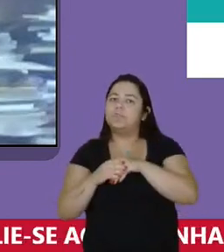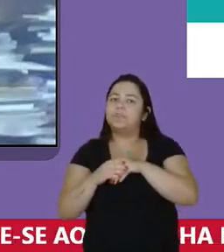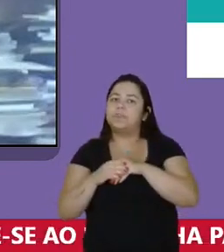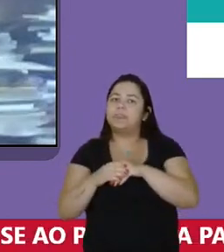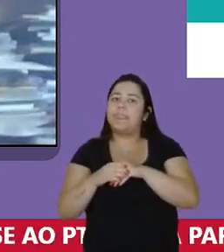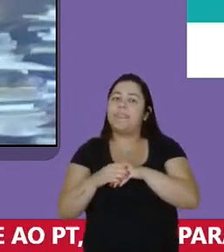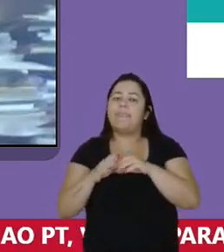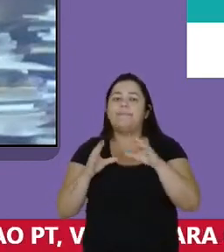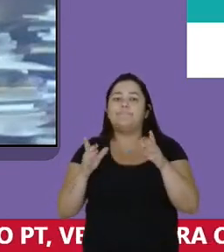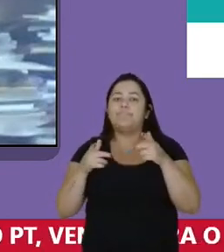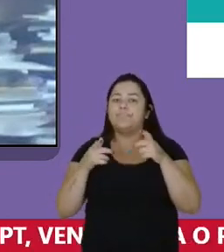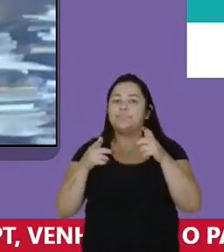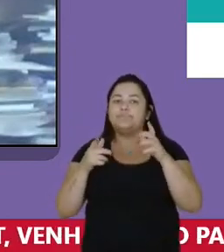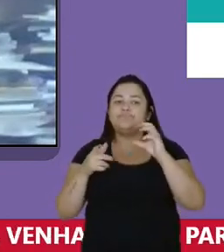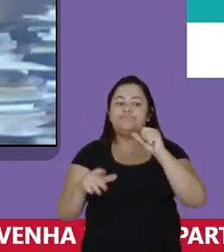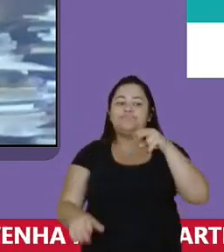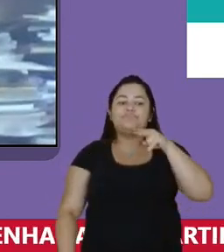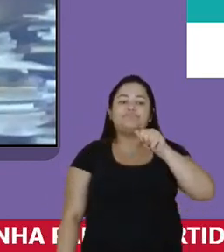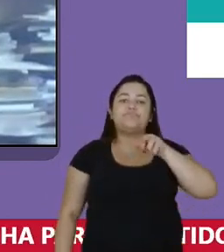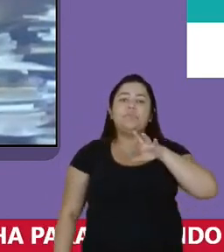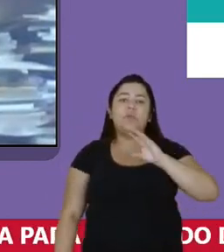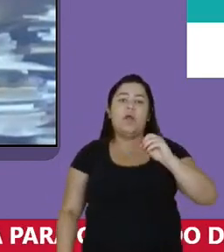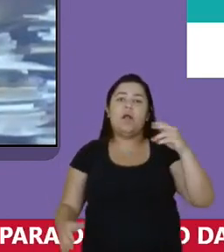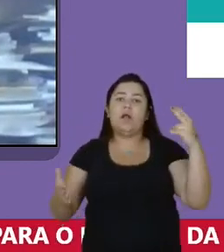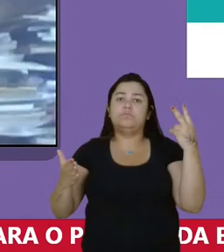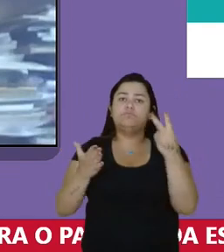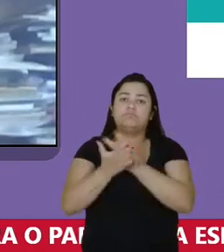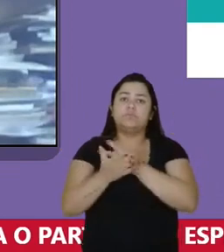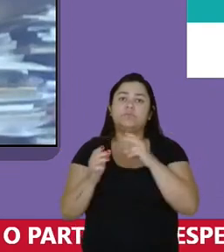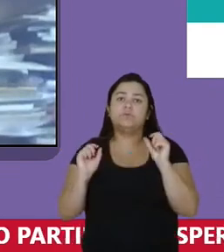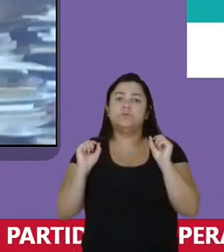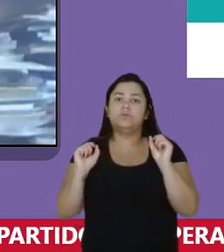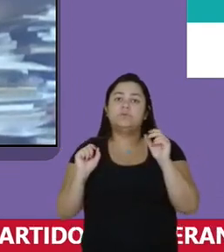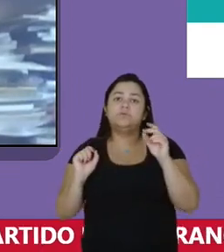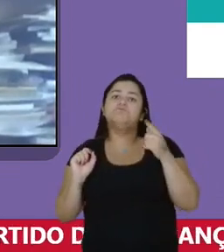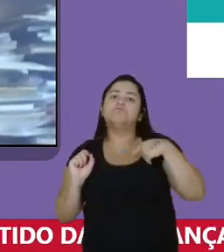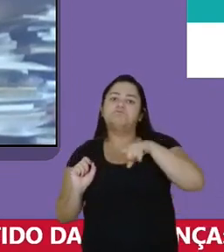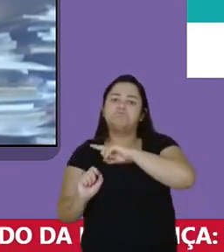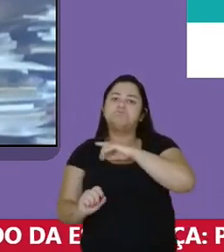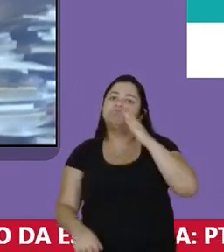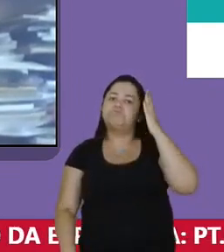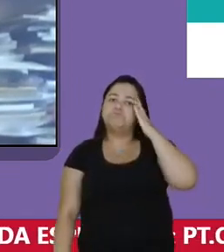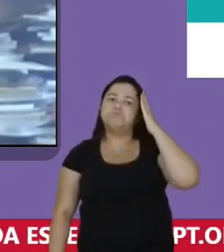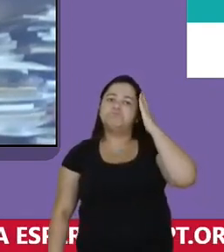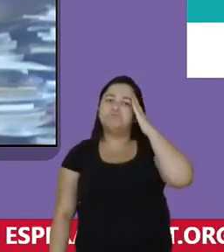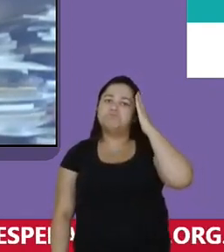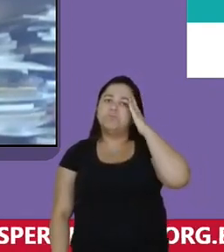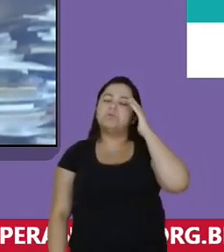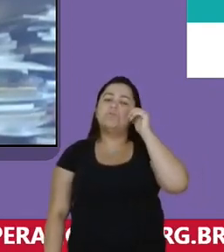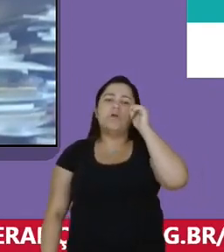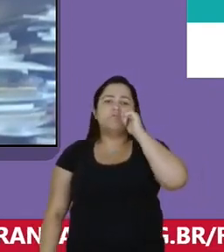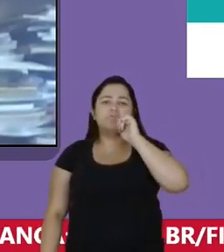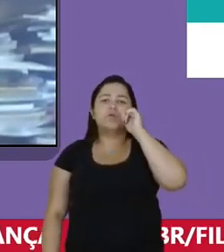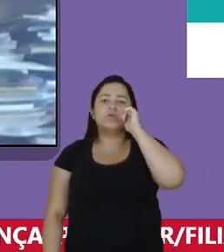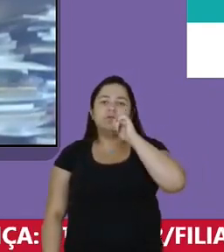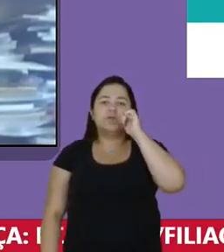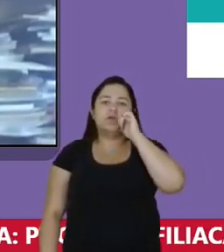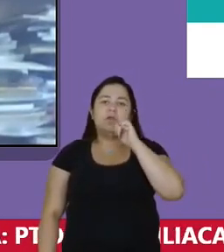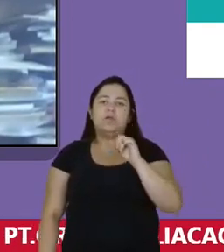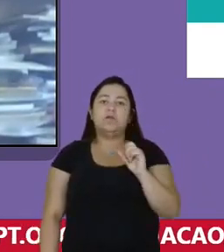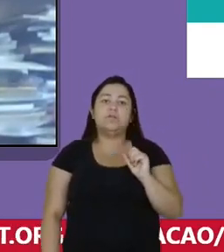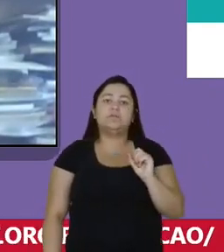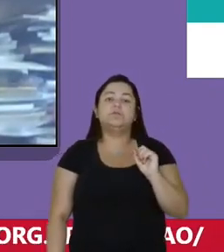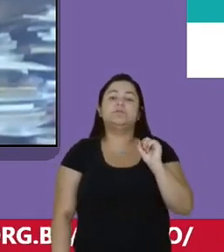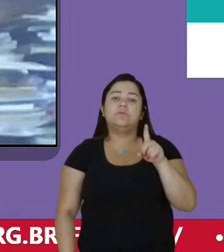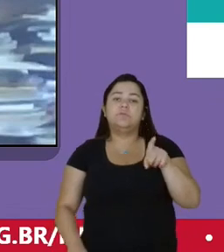desse cenário que nós estamos vivendo, a gente sabe que as mais atendidas são as mulheres, e